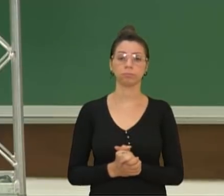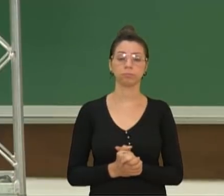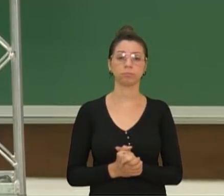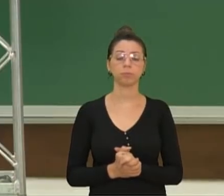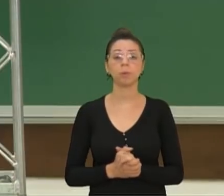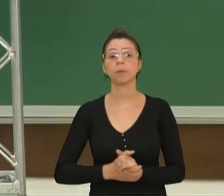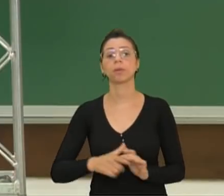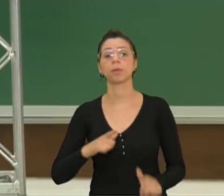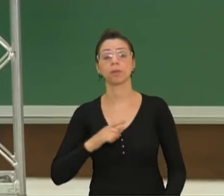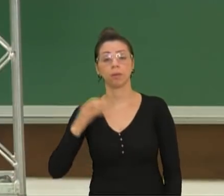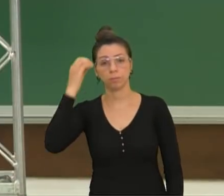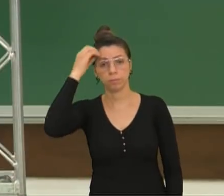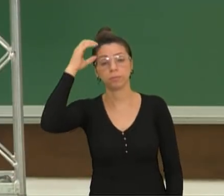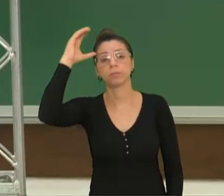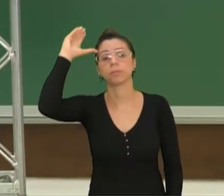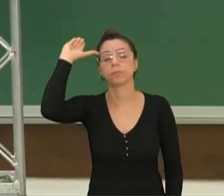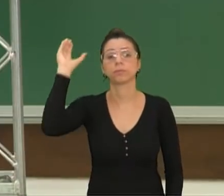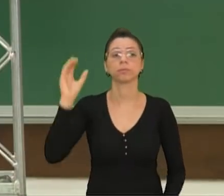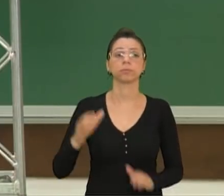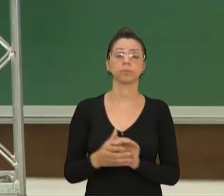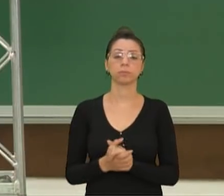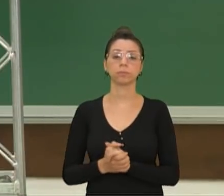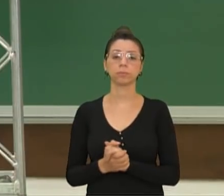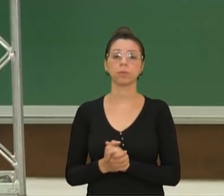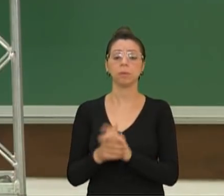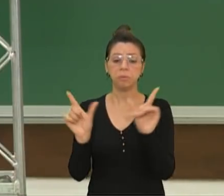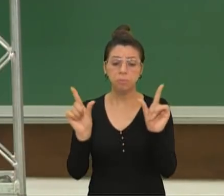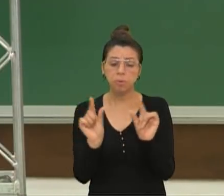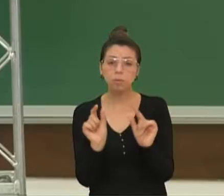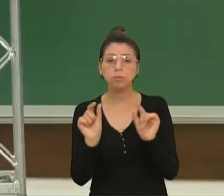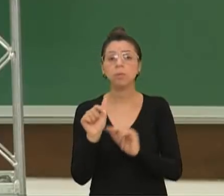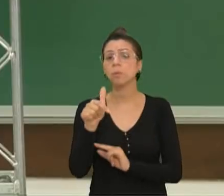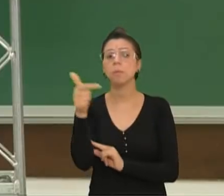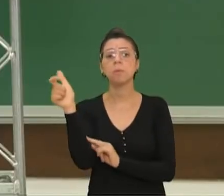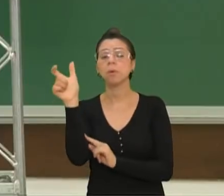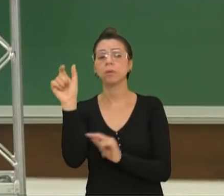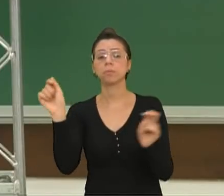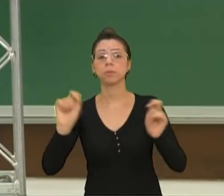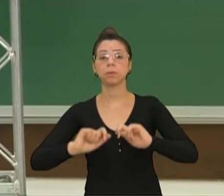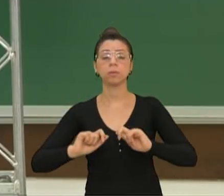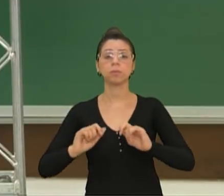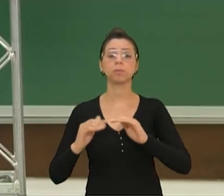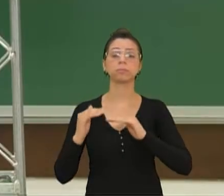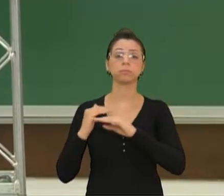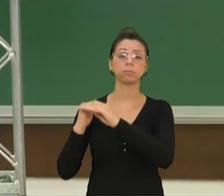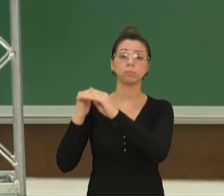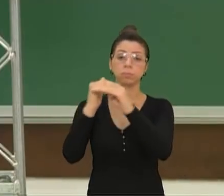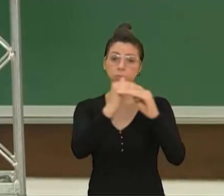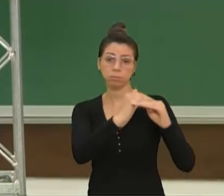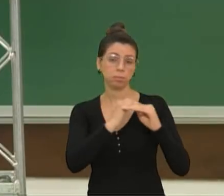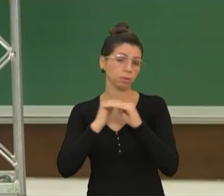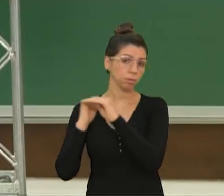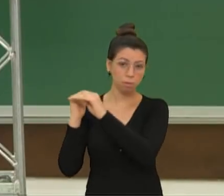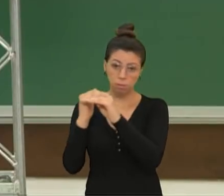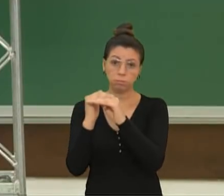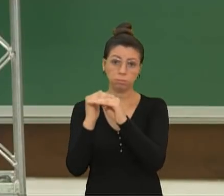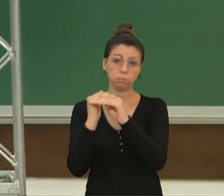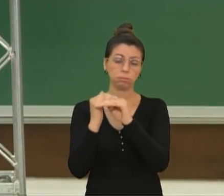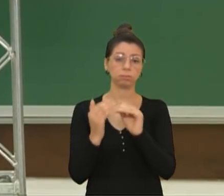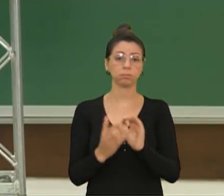ter o conhecimento, não ser humilhada, não ser diminuída diante do outro, porque todo mundo tem que ser tratado de uma